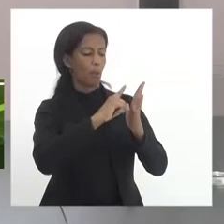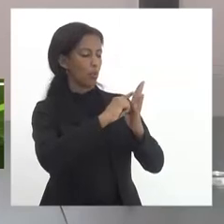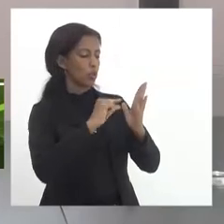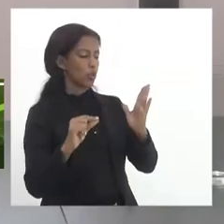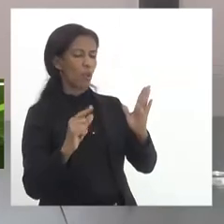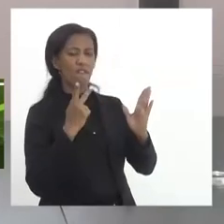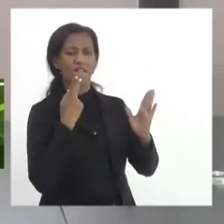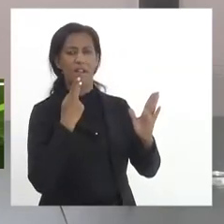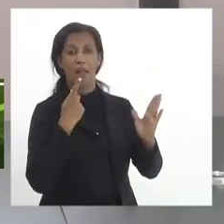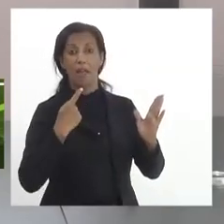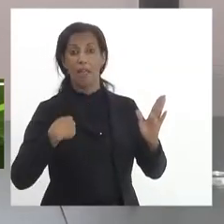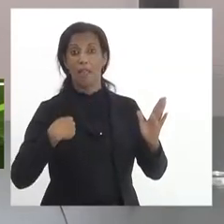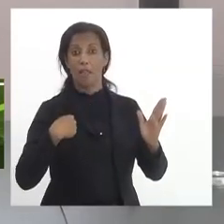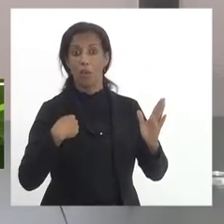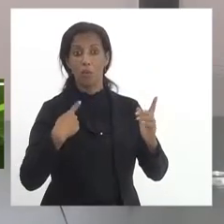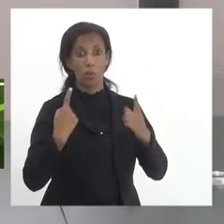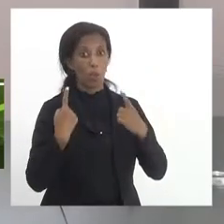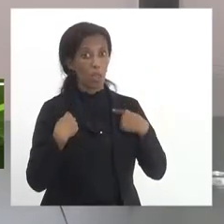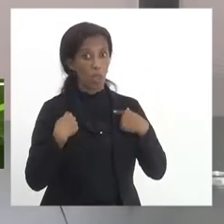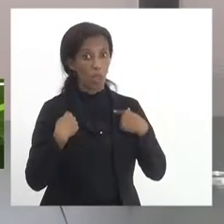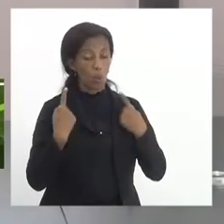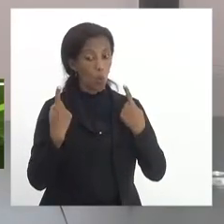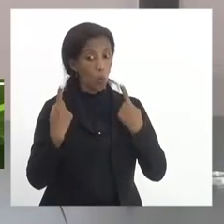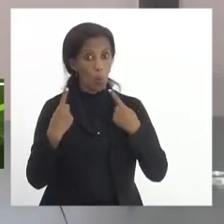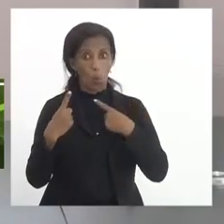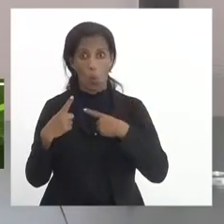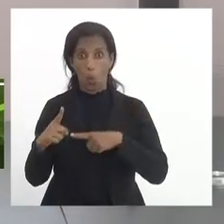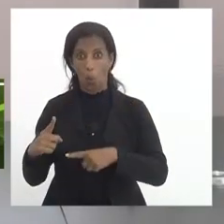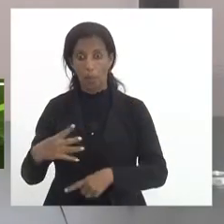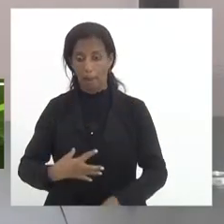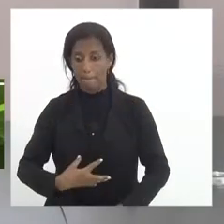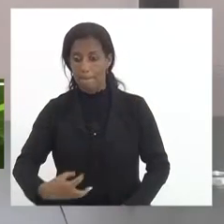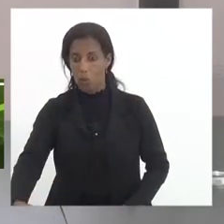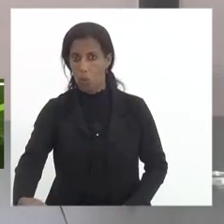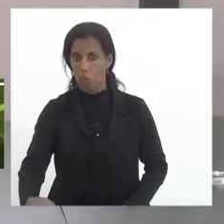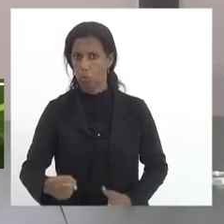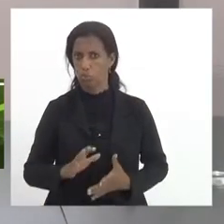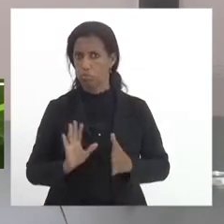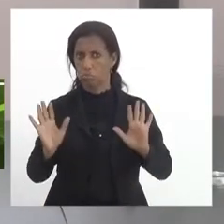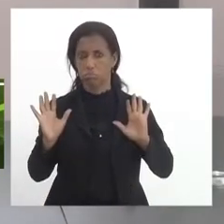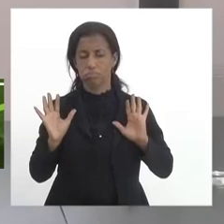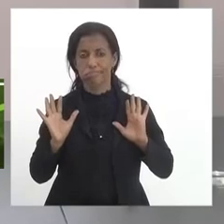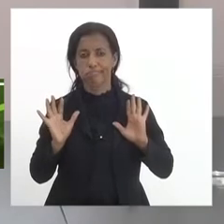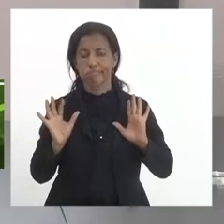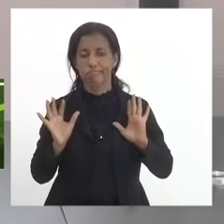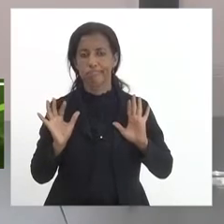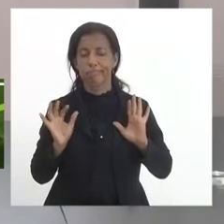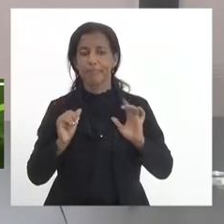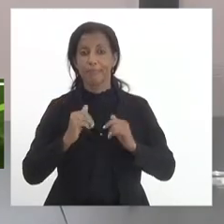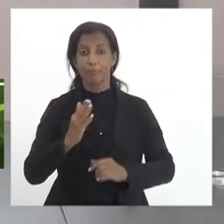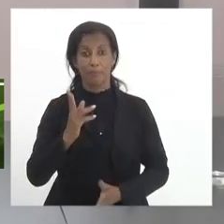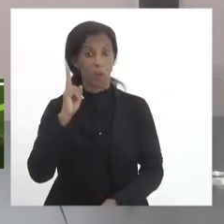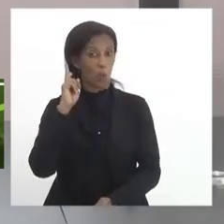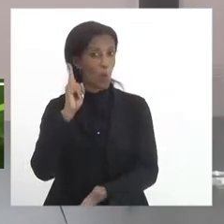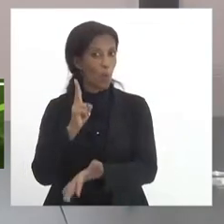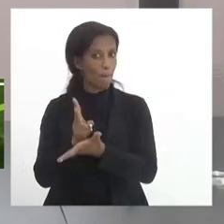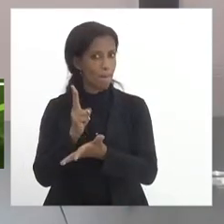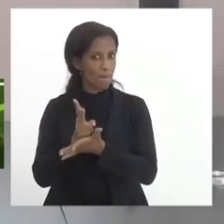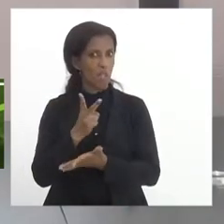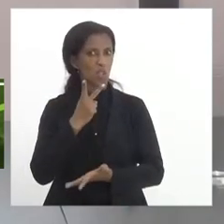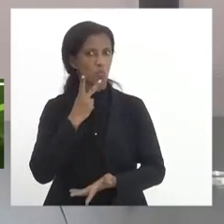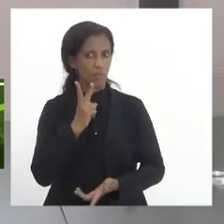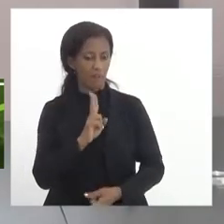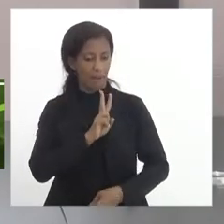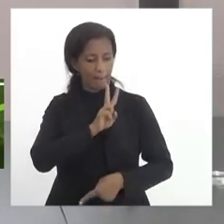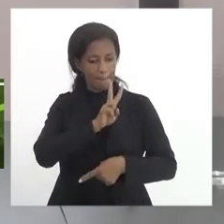o aborto, e vou pegar o trecho da Constituição e usá-lo como referência. O mesmo que defende o aborto